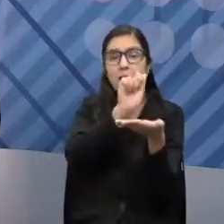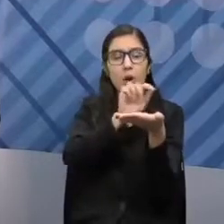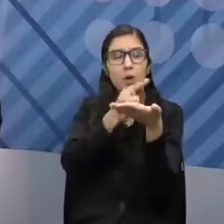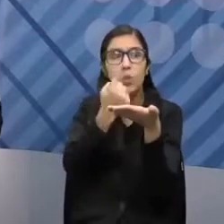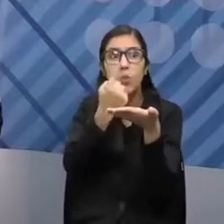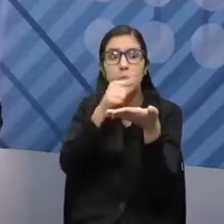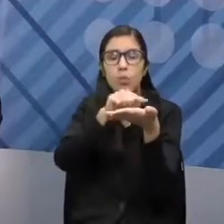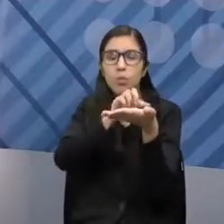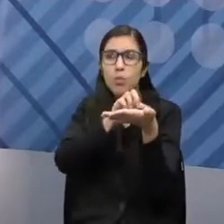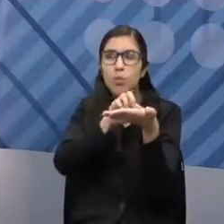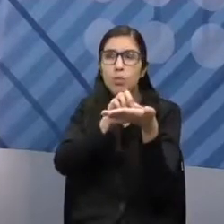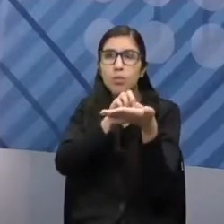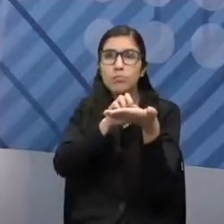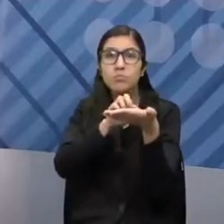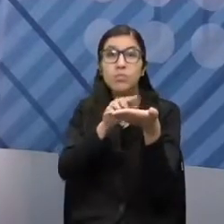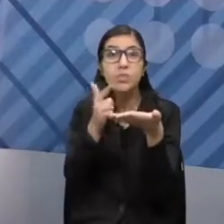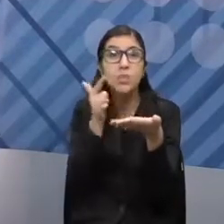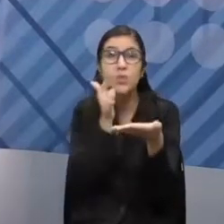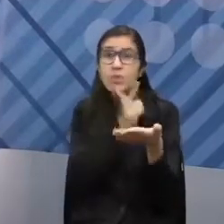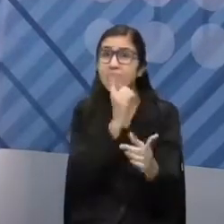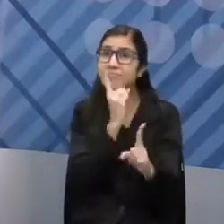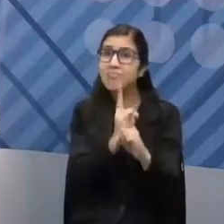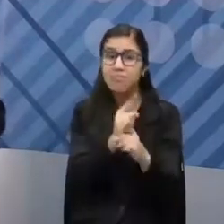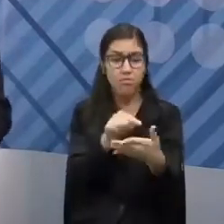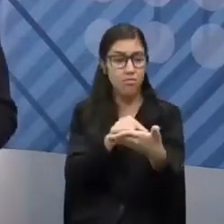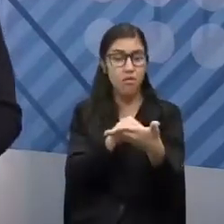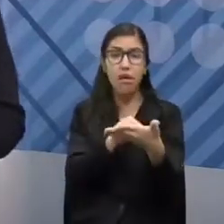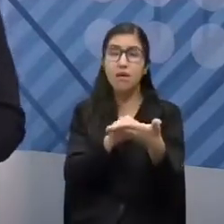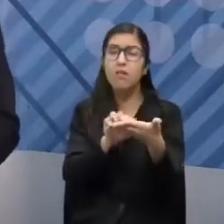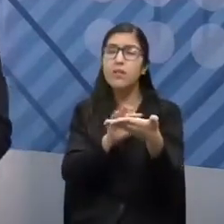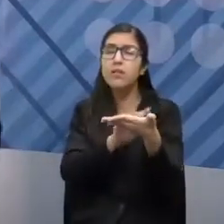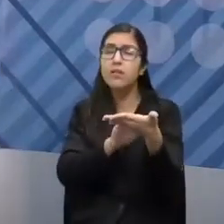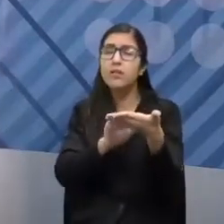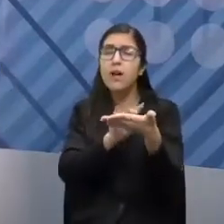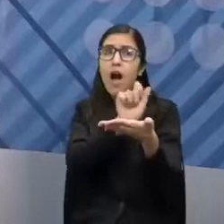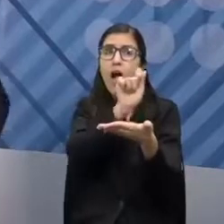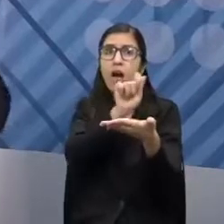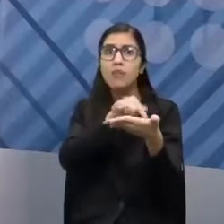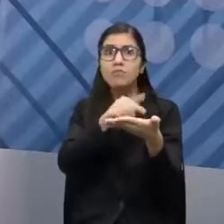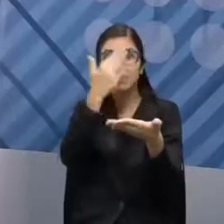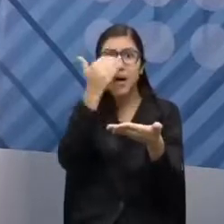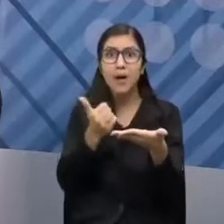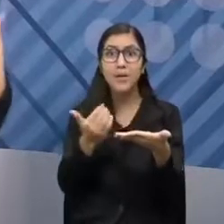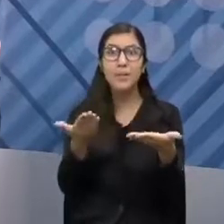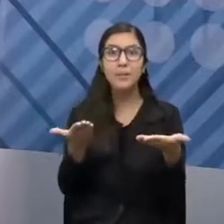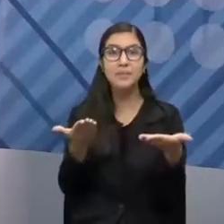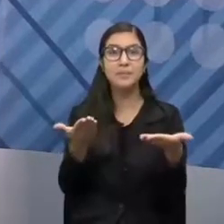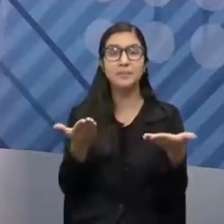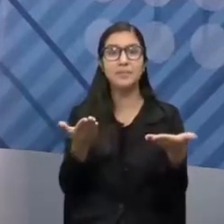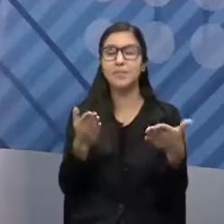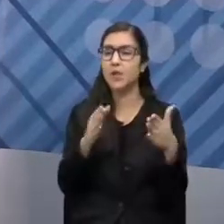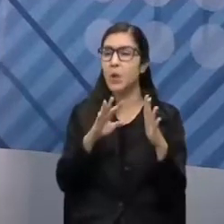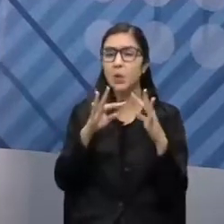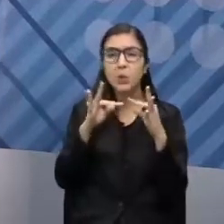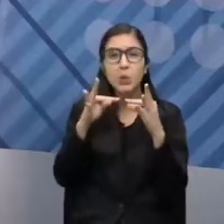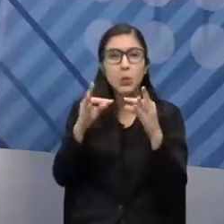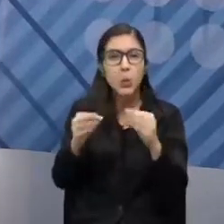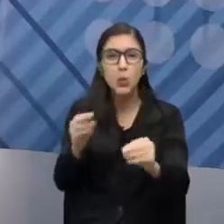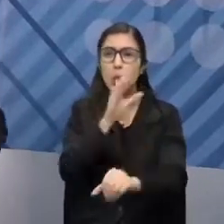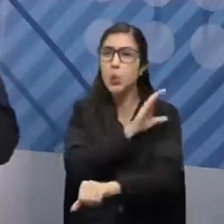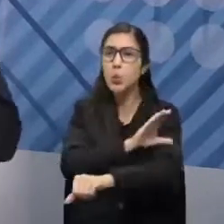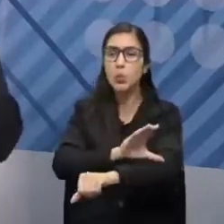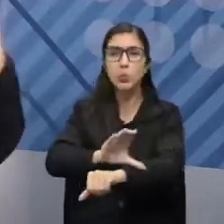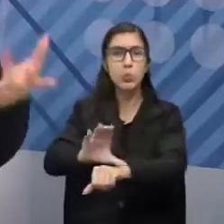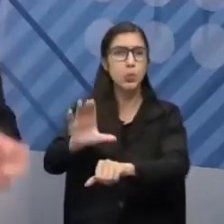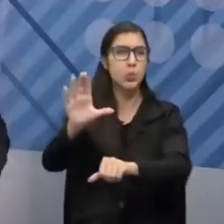um pontinho, uma bolinha minúscula, não é verdade? Então, e o que tudo isso, o que esses meios culturais fazem,